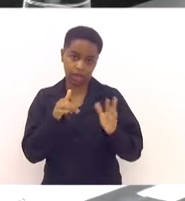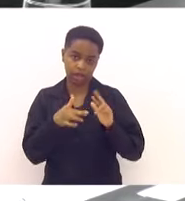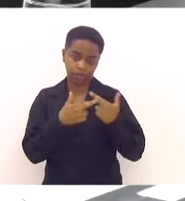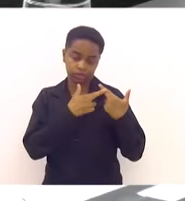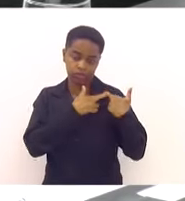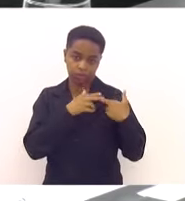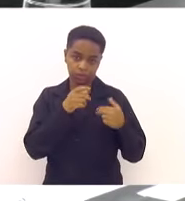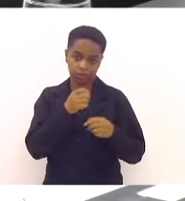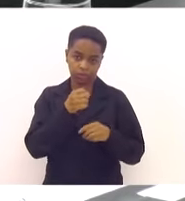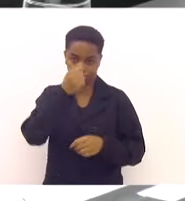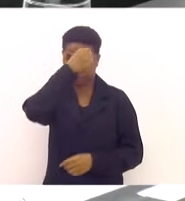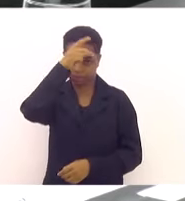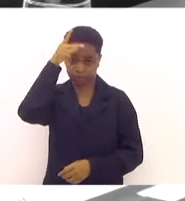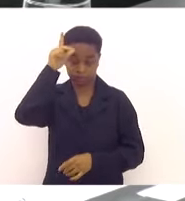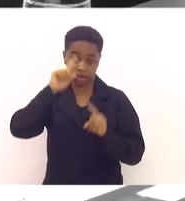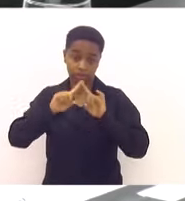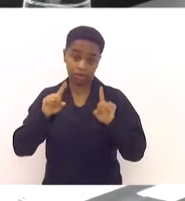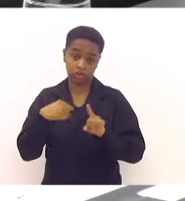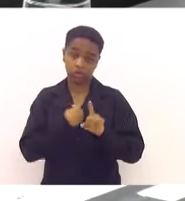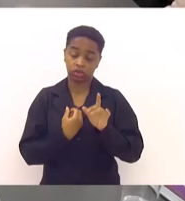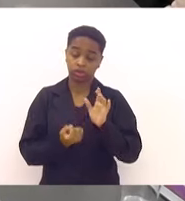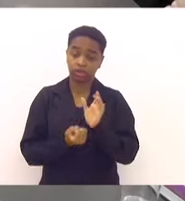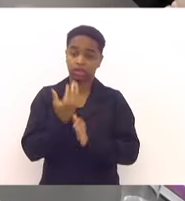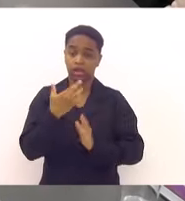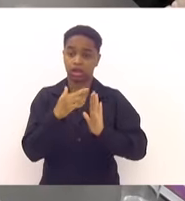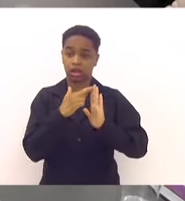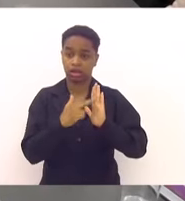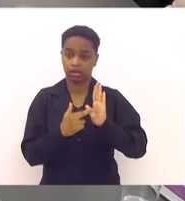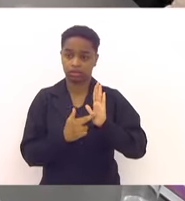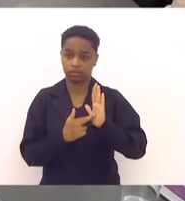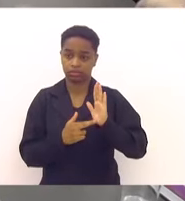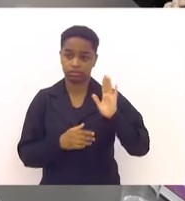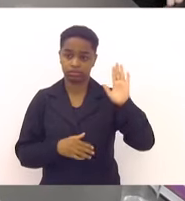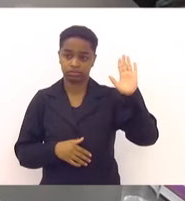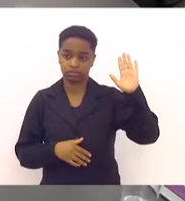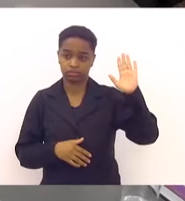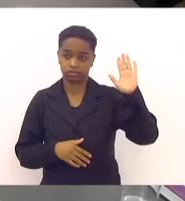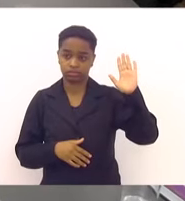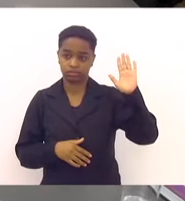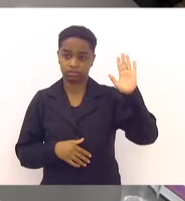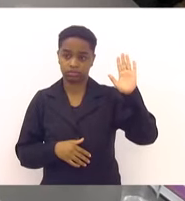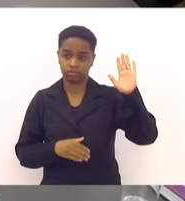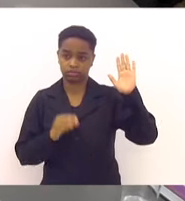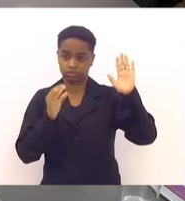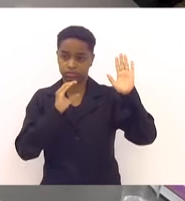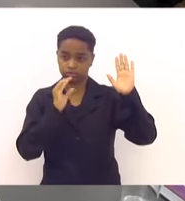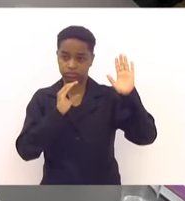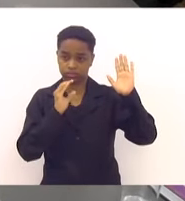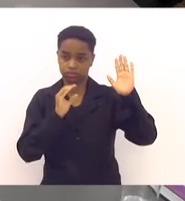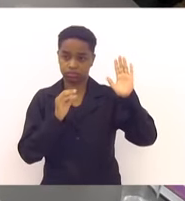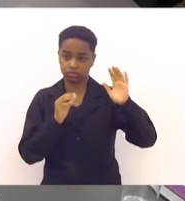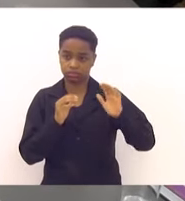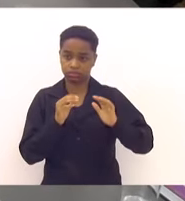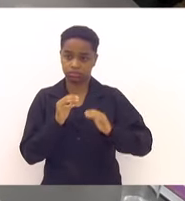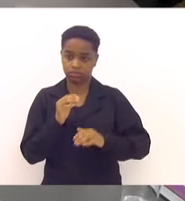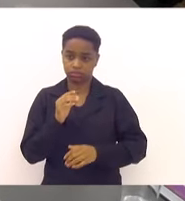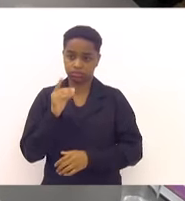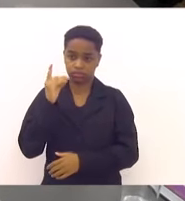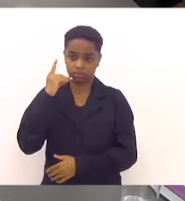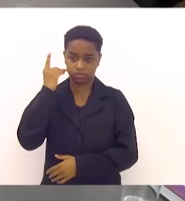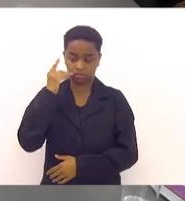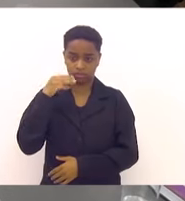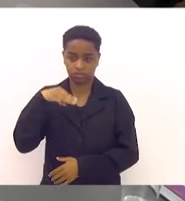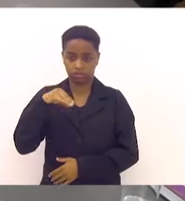municipal, mas que a gente cria regras para isso. Vossa Excelência, me permite, presidente Amorim, rapidamente. Deputado